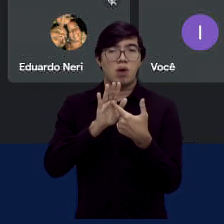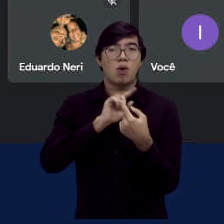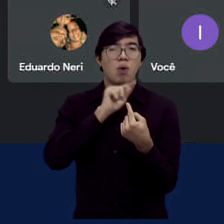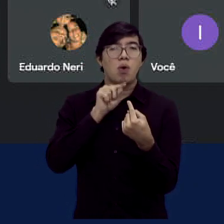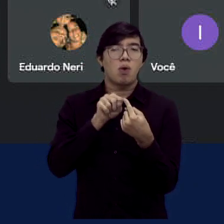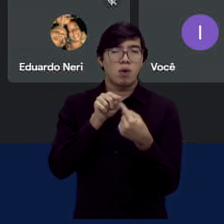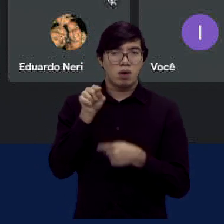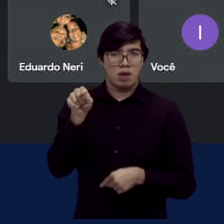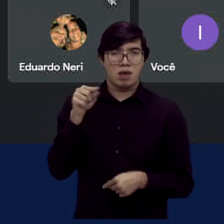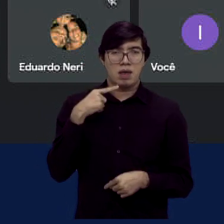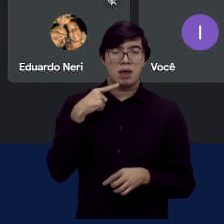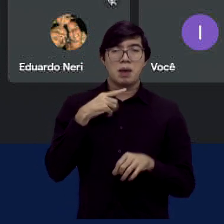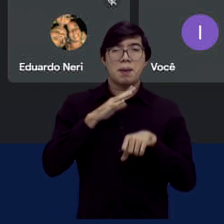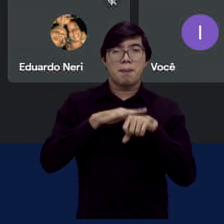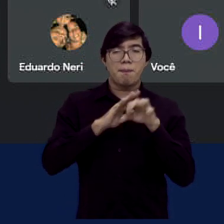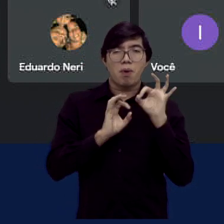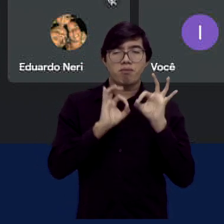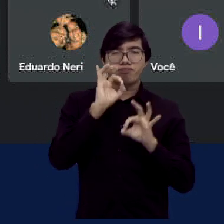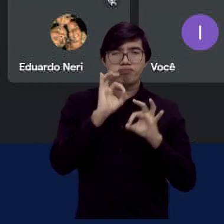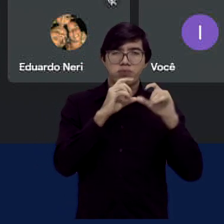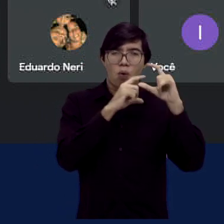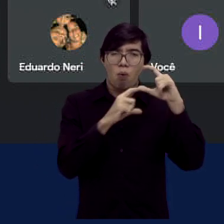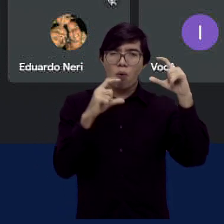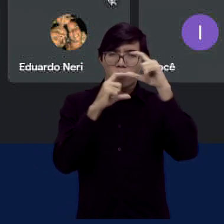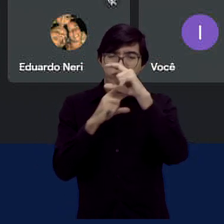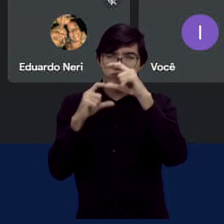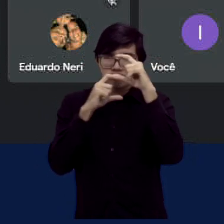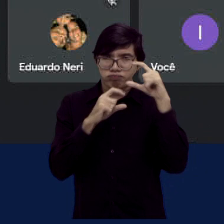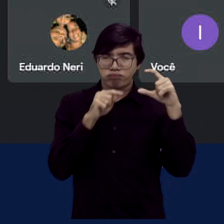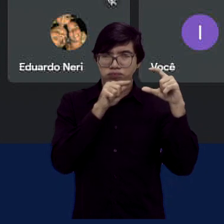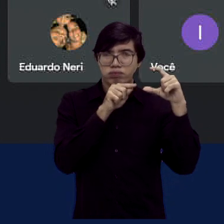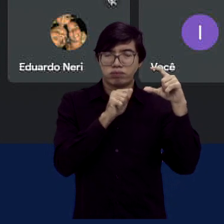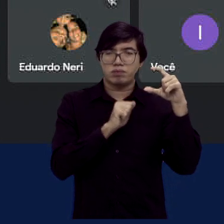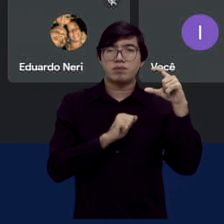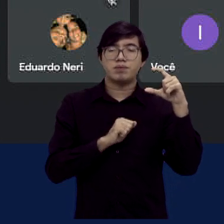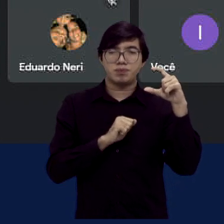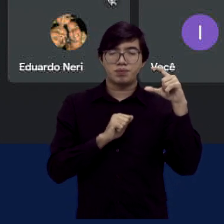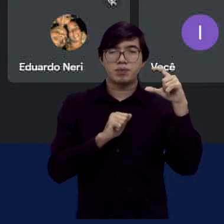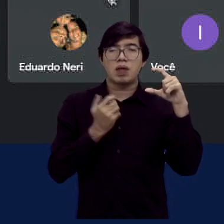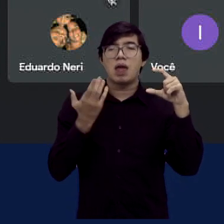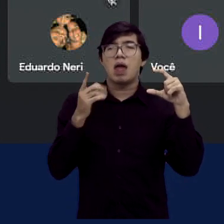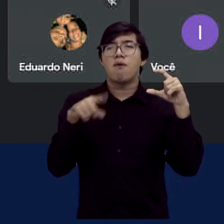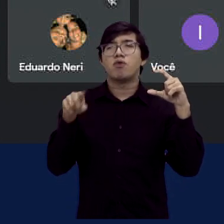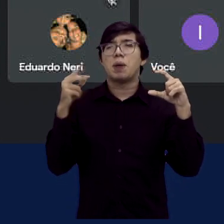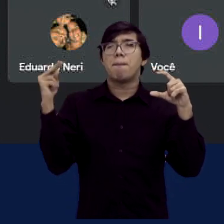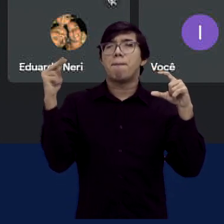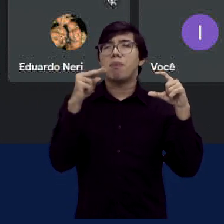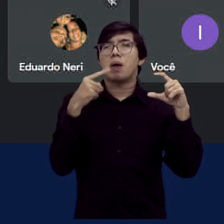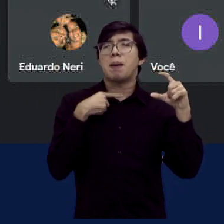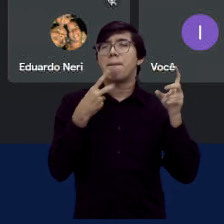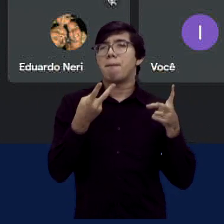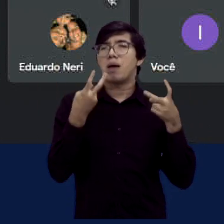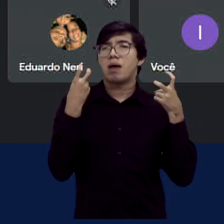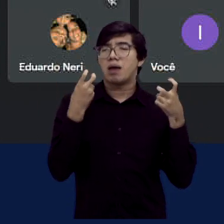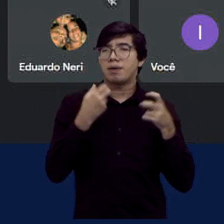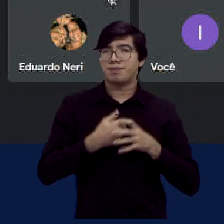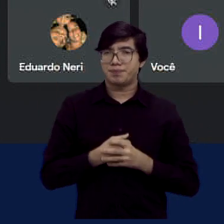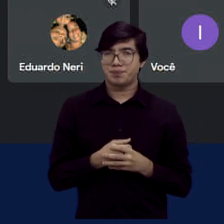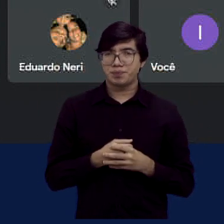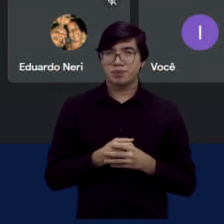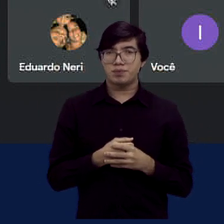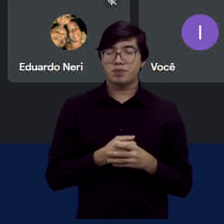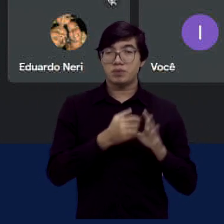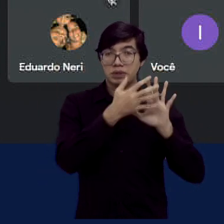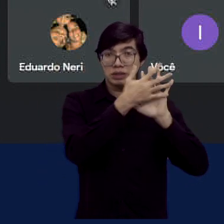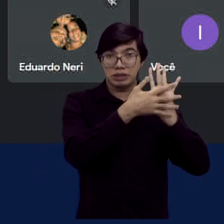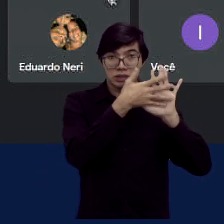quando fiz o quadrinho, ok? Então, o que eu quero que vocês percebam é esse detalhe, certo? Imagem e texto têm que